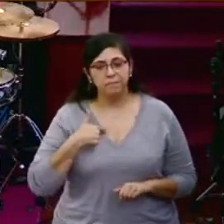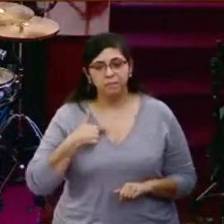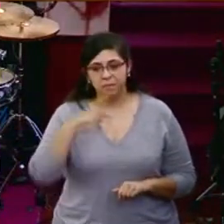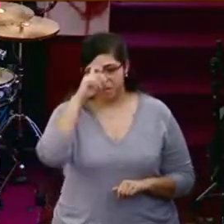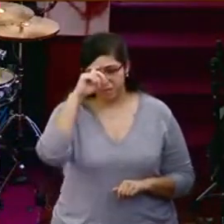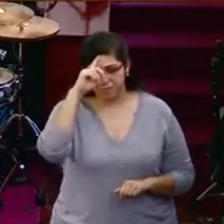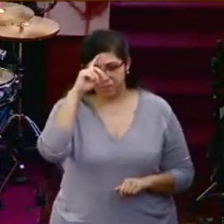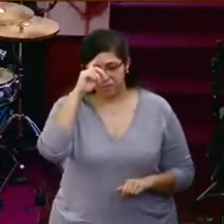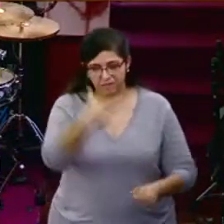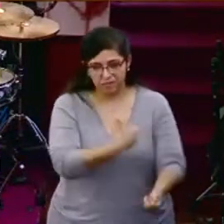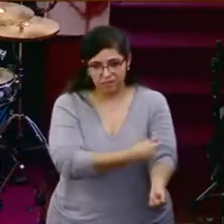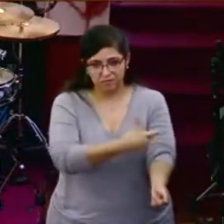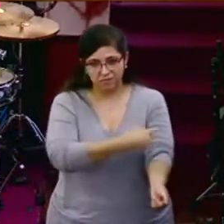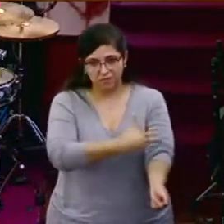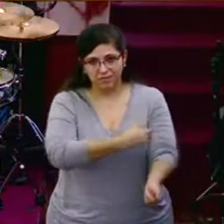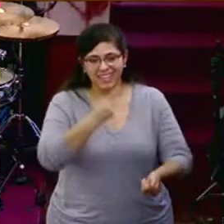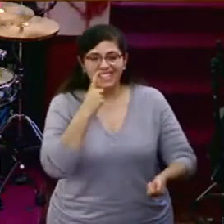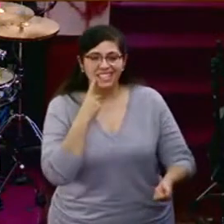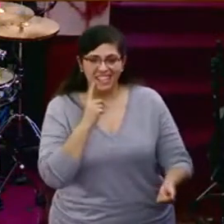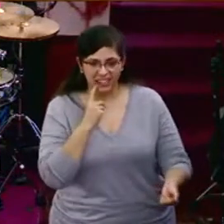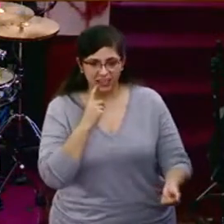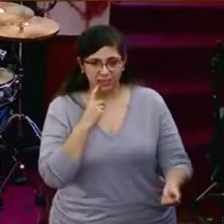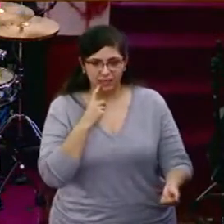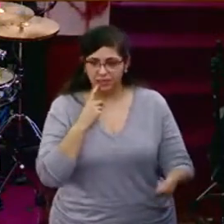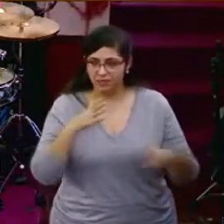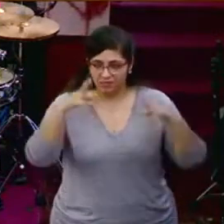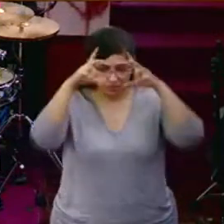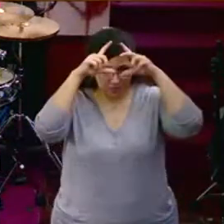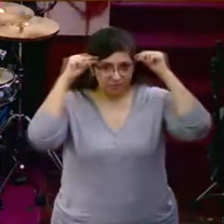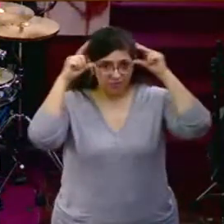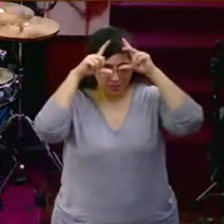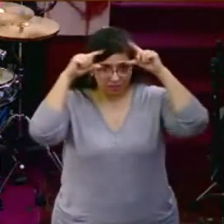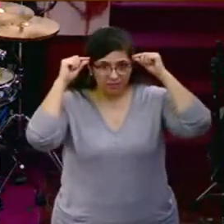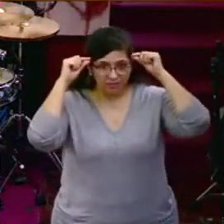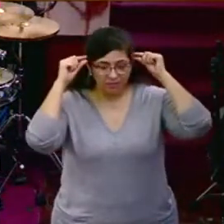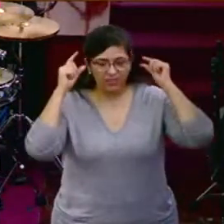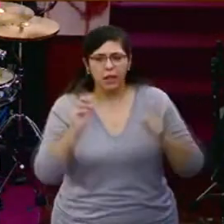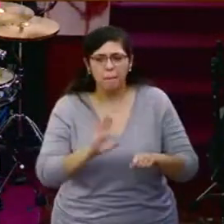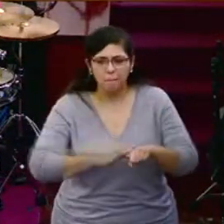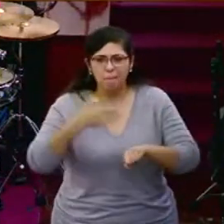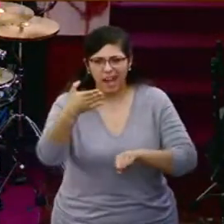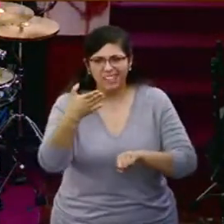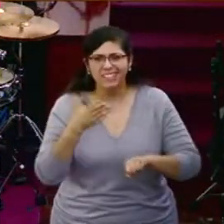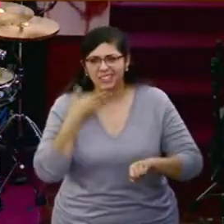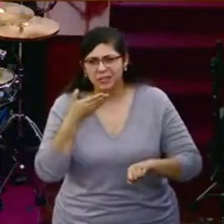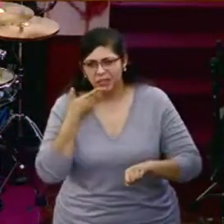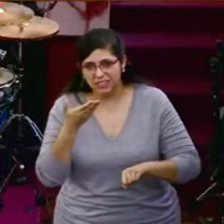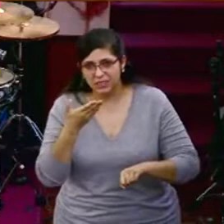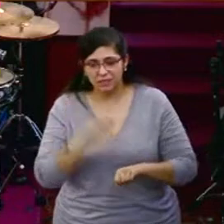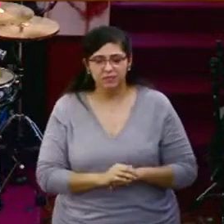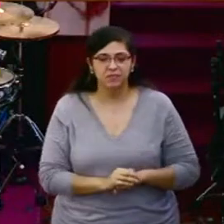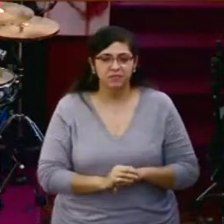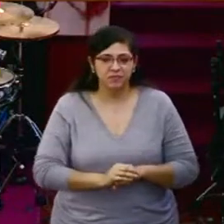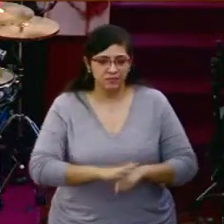o meu braço para tirar sangue um dia desses dessa semana por mais veias que apareçam facilmente eu sorri e